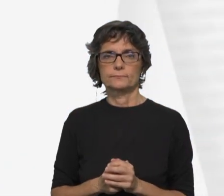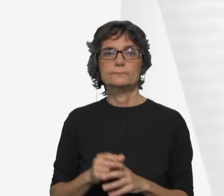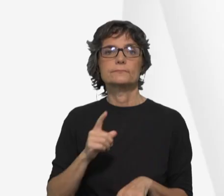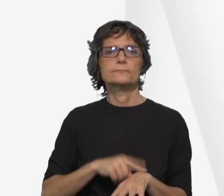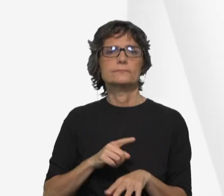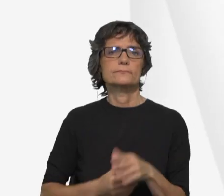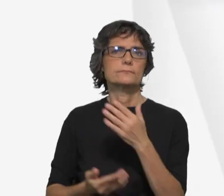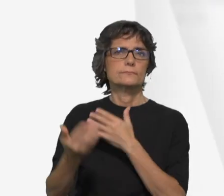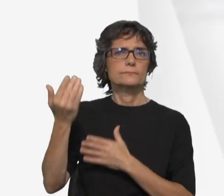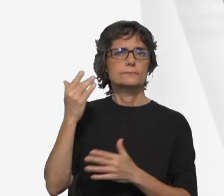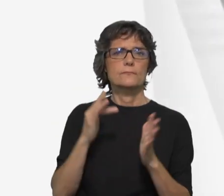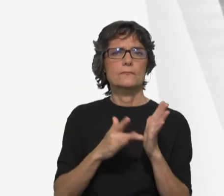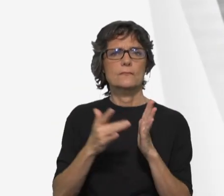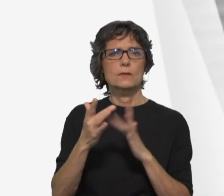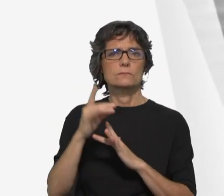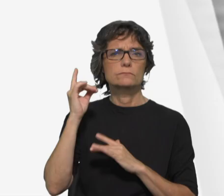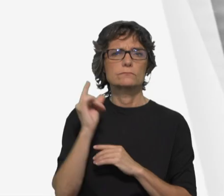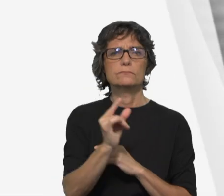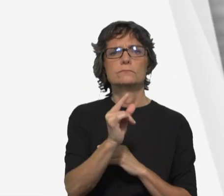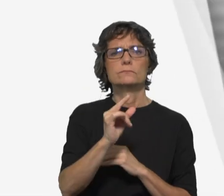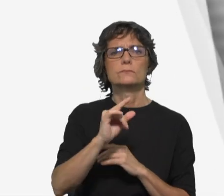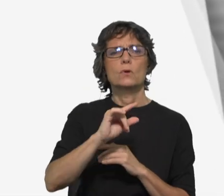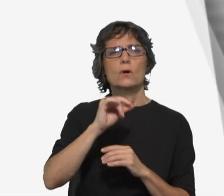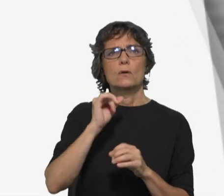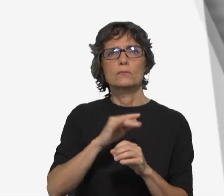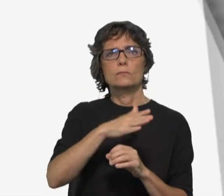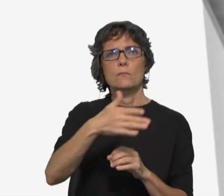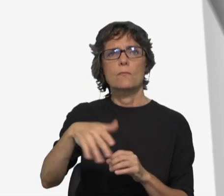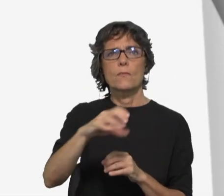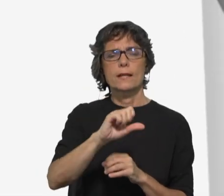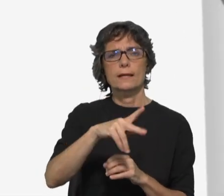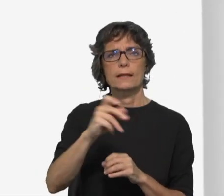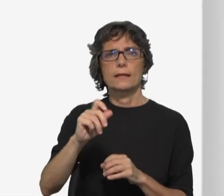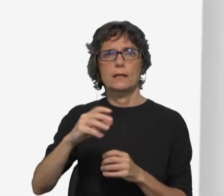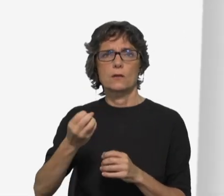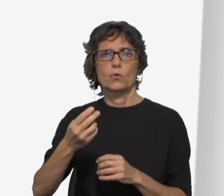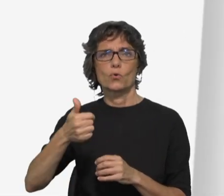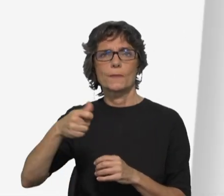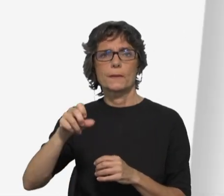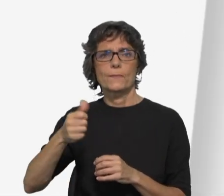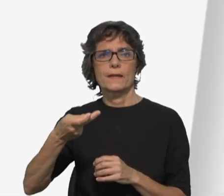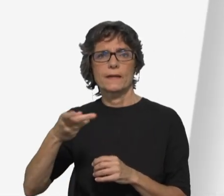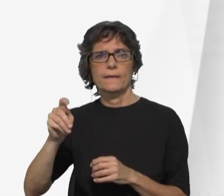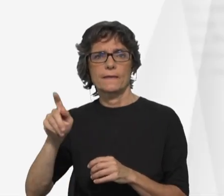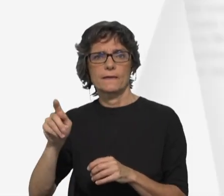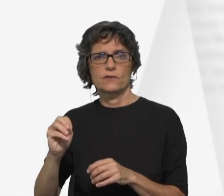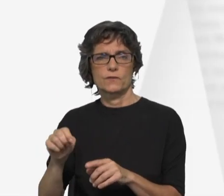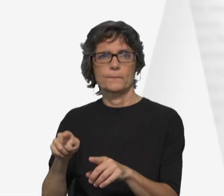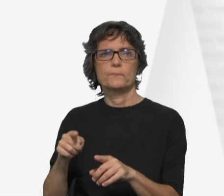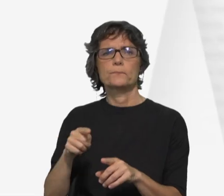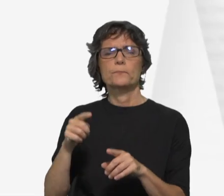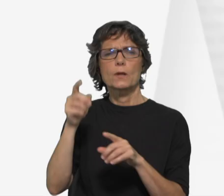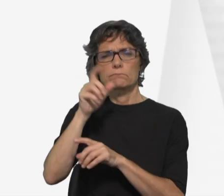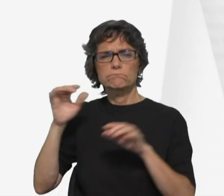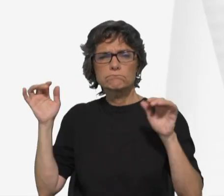Naquele tempo, Jesus partiu para o outro lado do mar da Galileia ou de Tiberíades. Seguiu numerosa